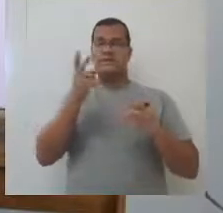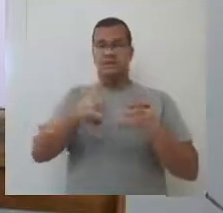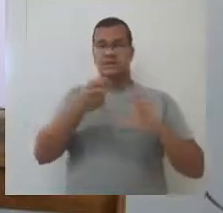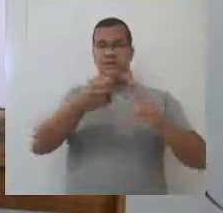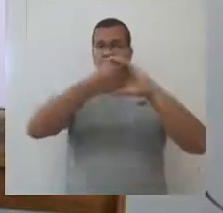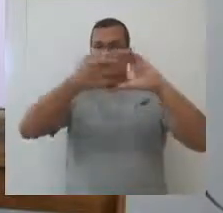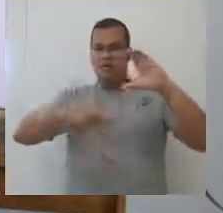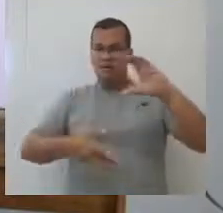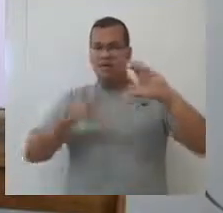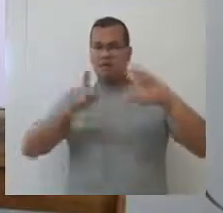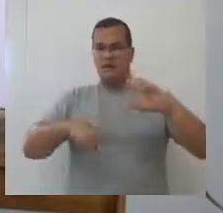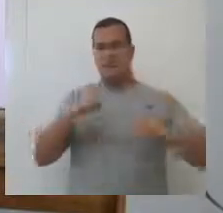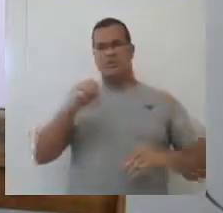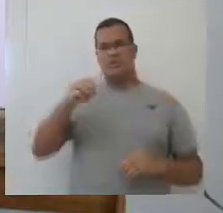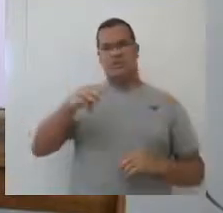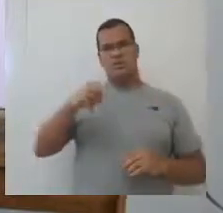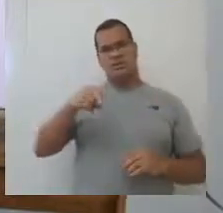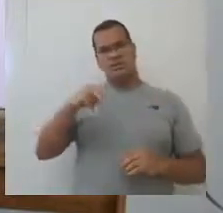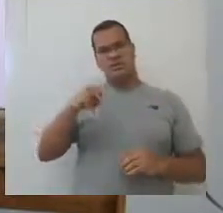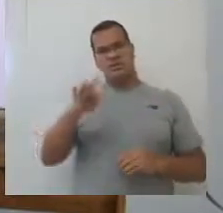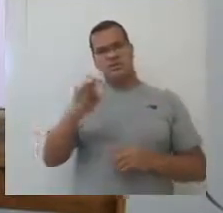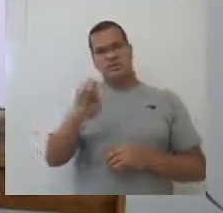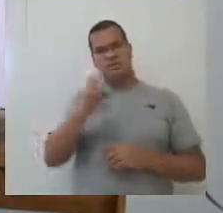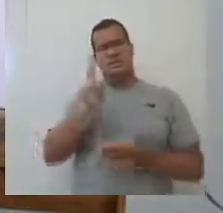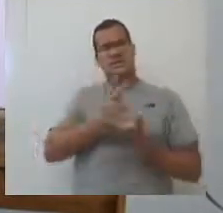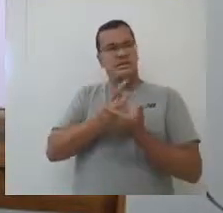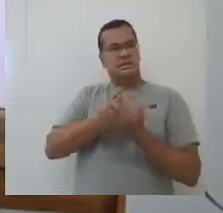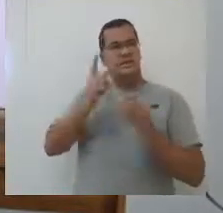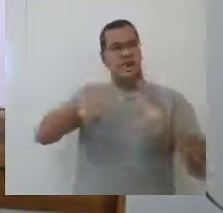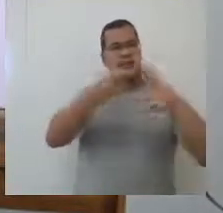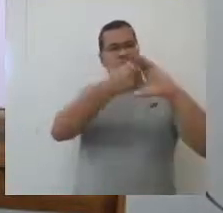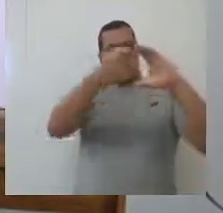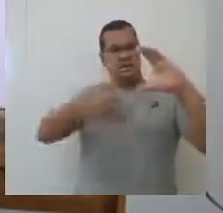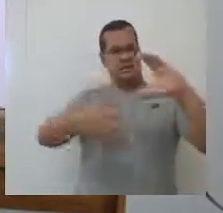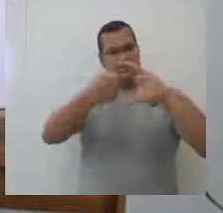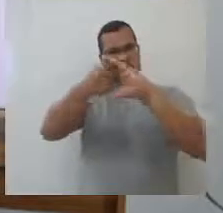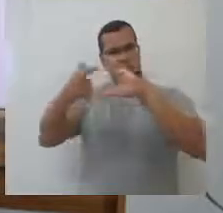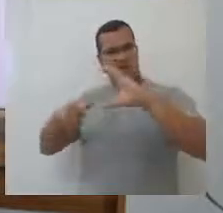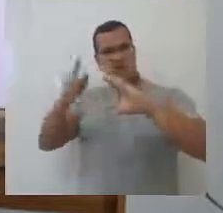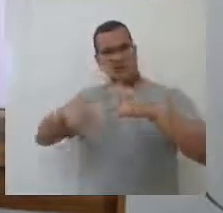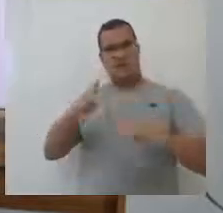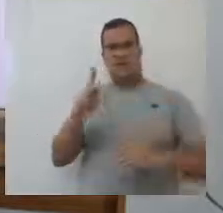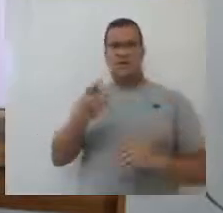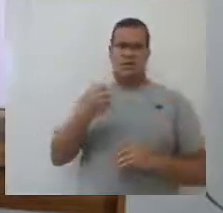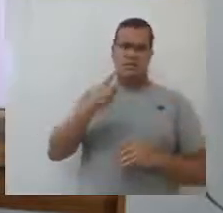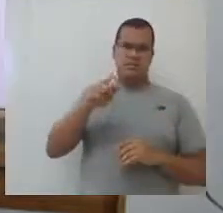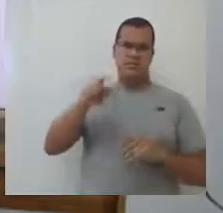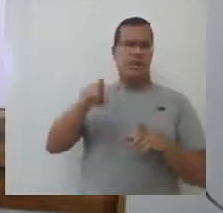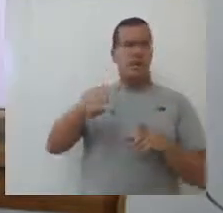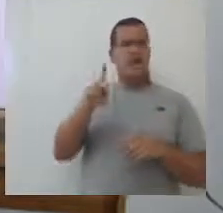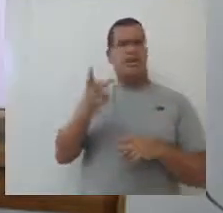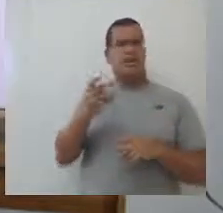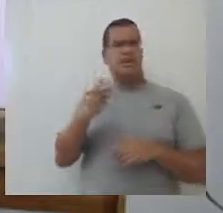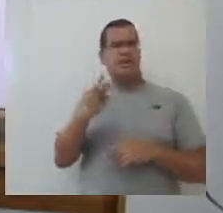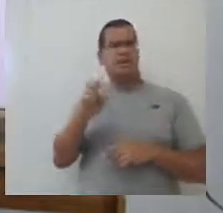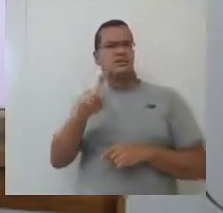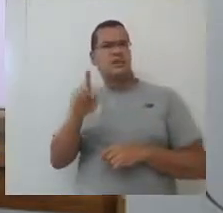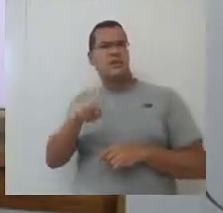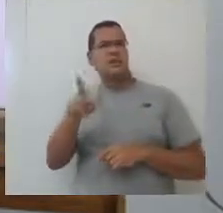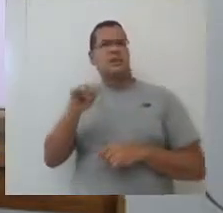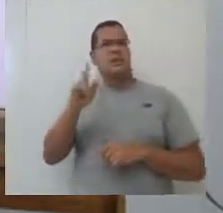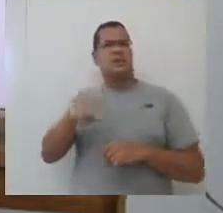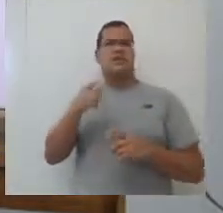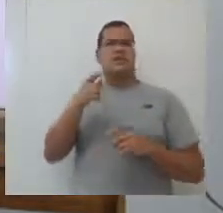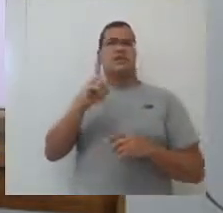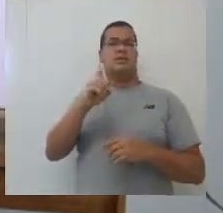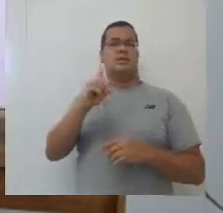ela é dominante. Ei, toda vez que a característica é híbrida ou heterozigótica, ela é dominante. É só tu fazer assim,